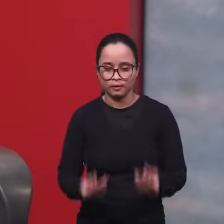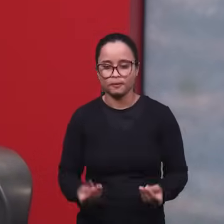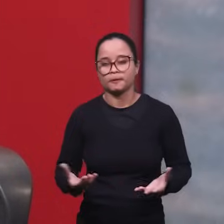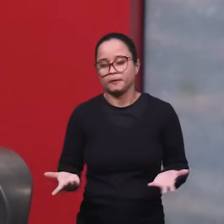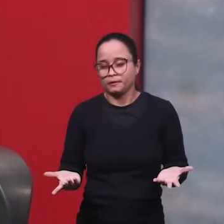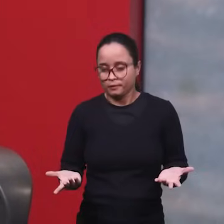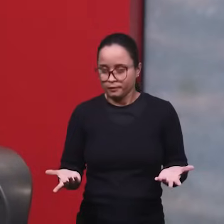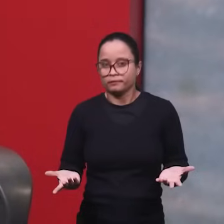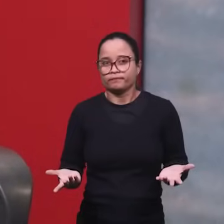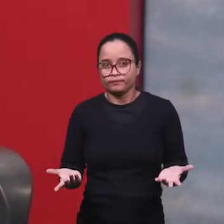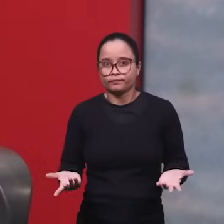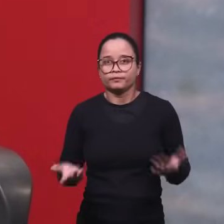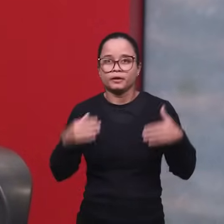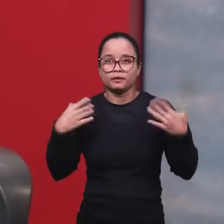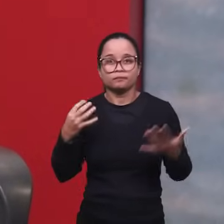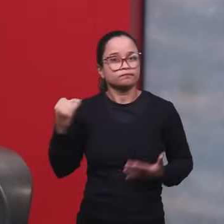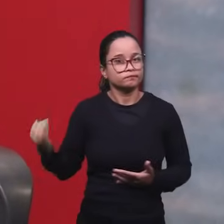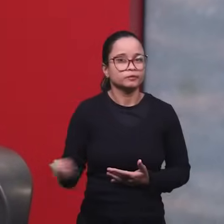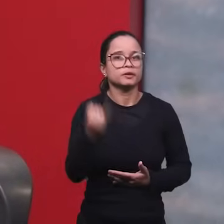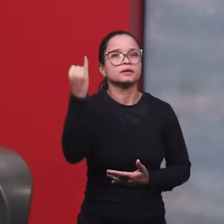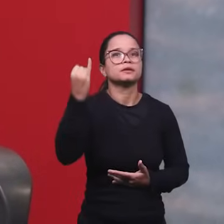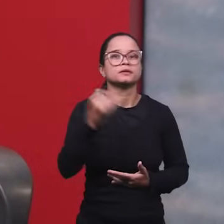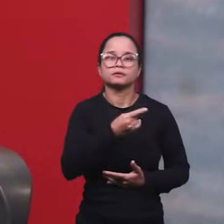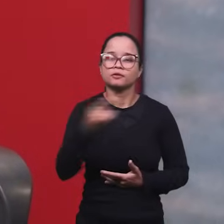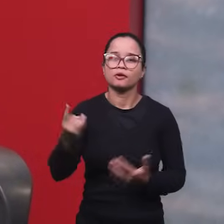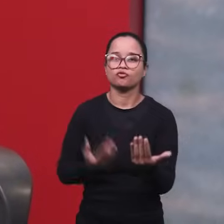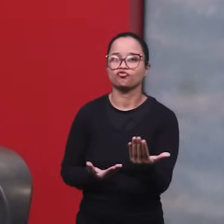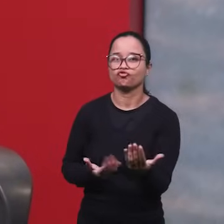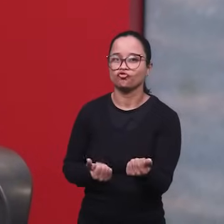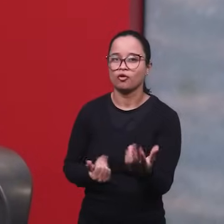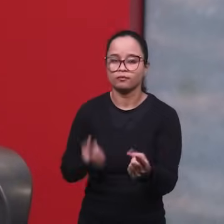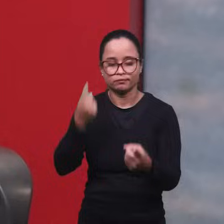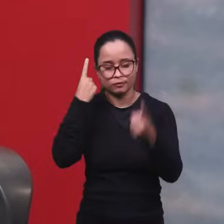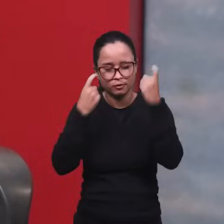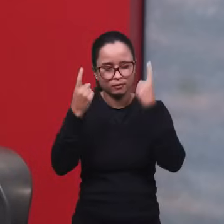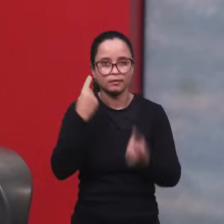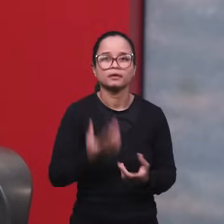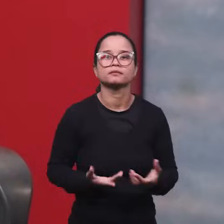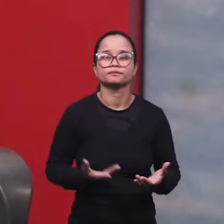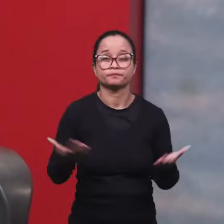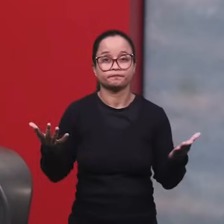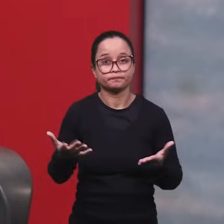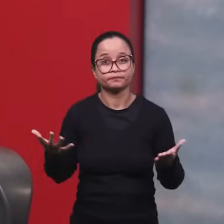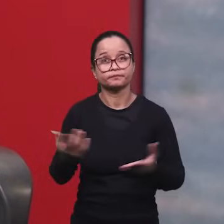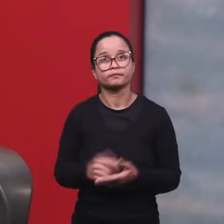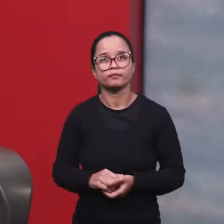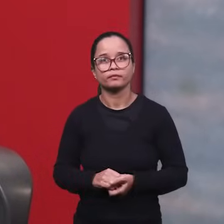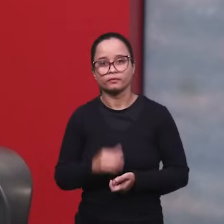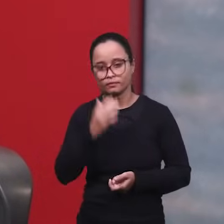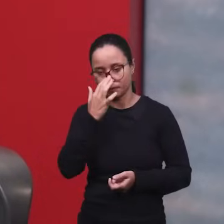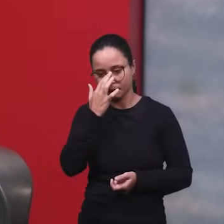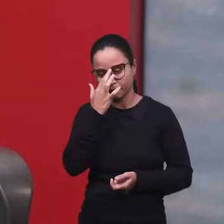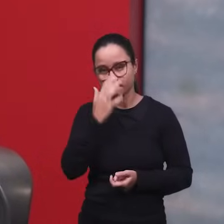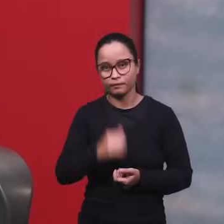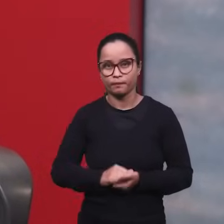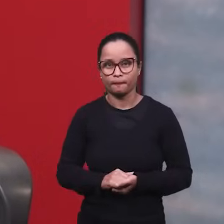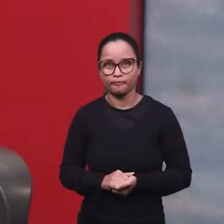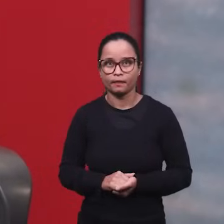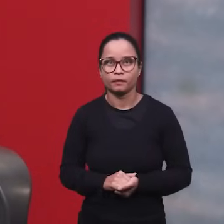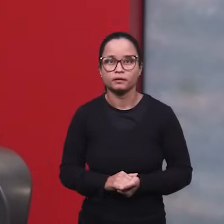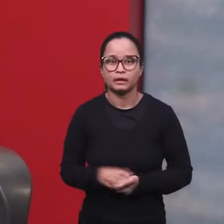dela. Desamparado. Mas é isso. Então, assim, é muito importante vocês, como jovens, se preocupar desde cedo e